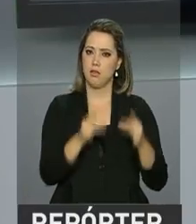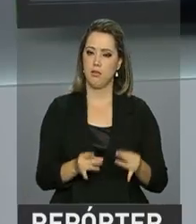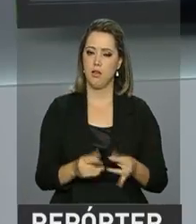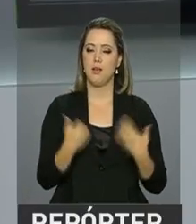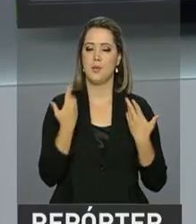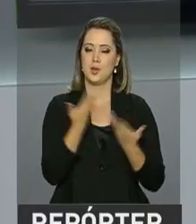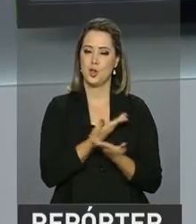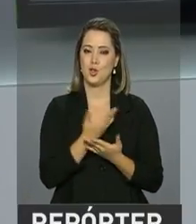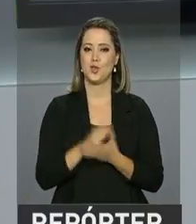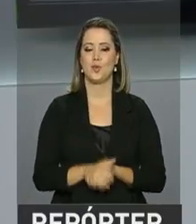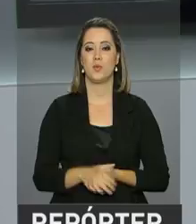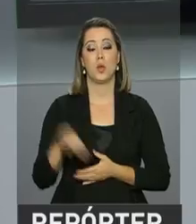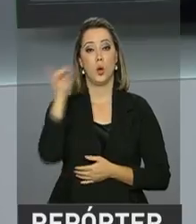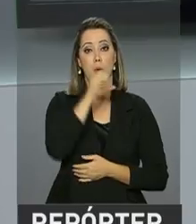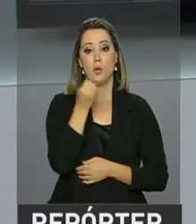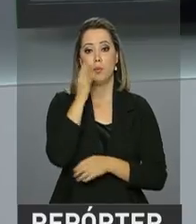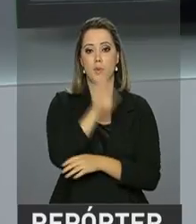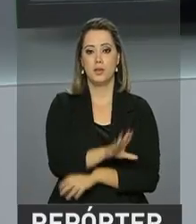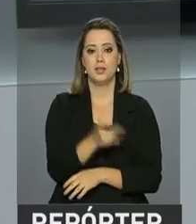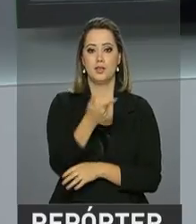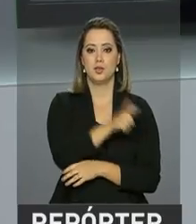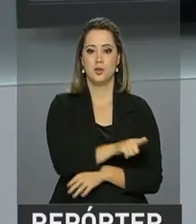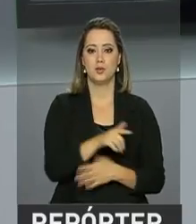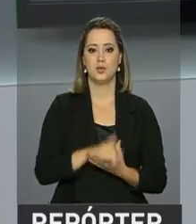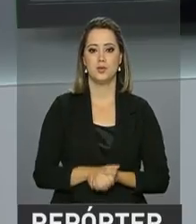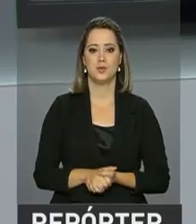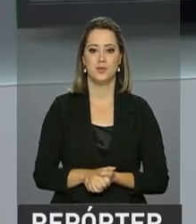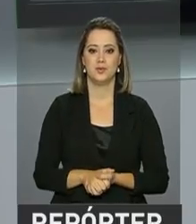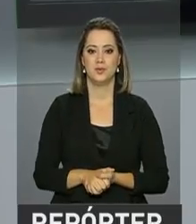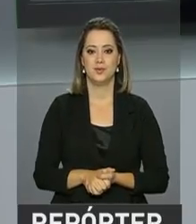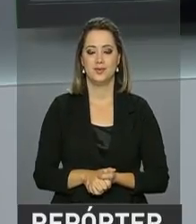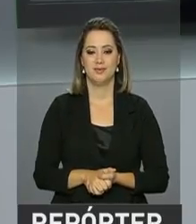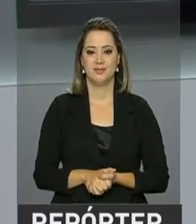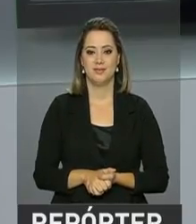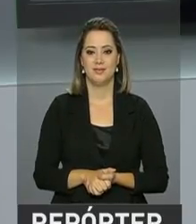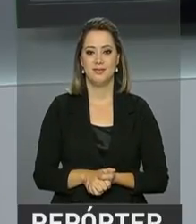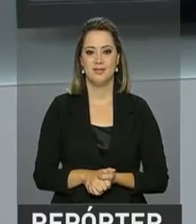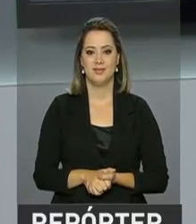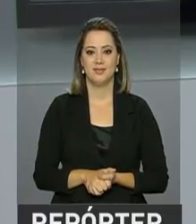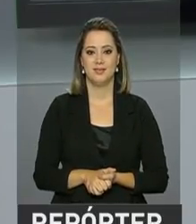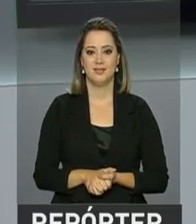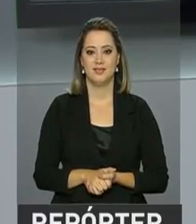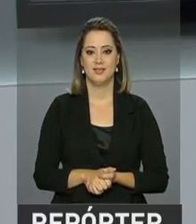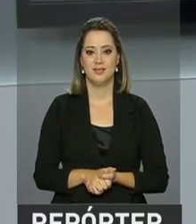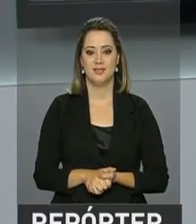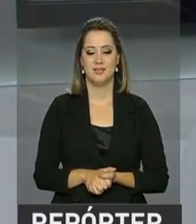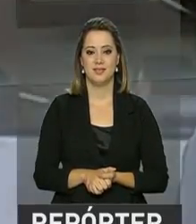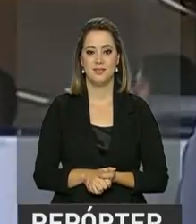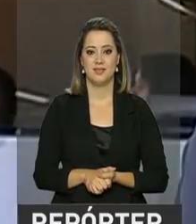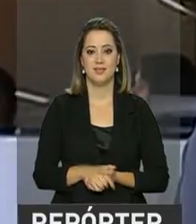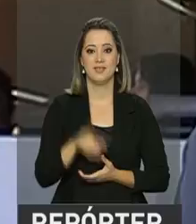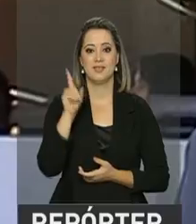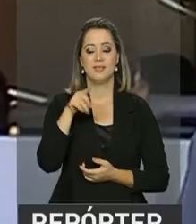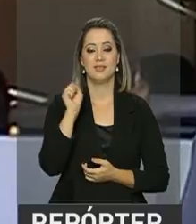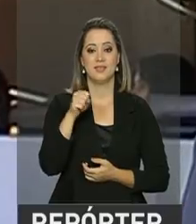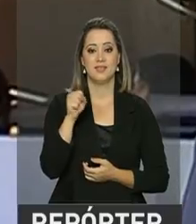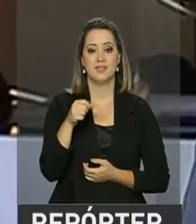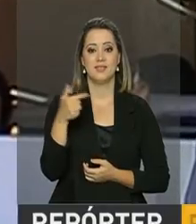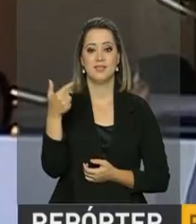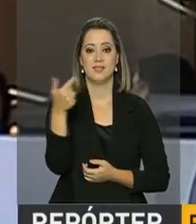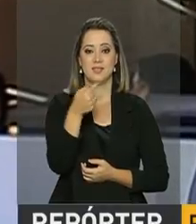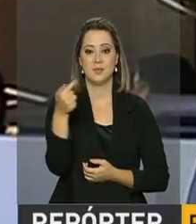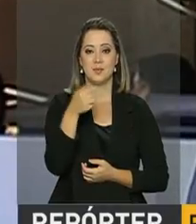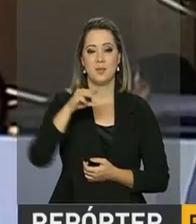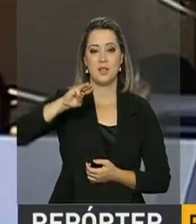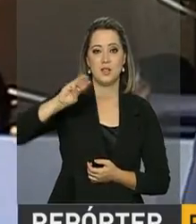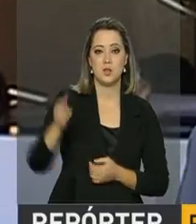detalhes pra gente Olá Beatriz boa tarde mais uma vez é isso mesmo Roberto 7 milhões